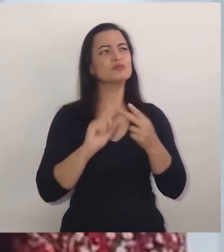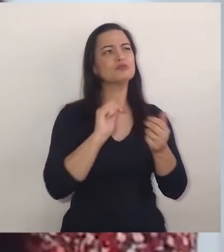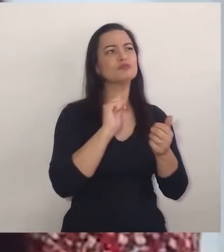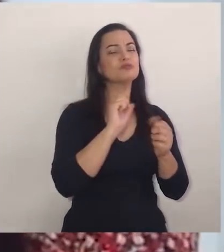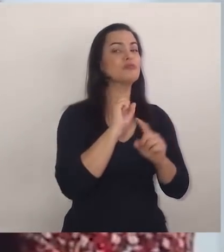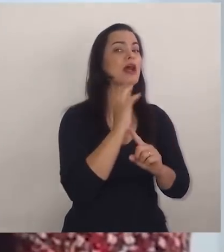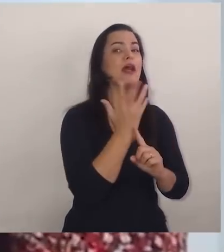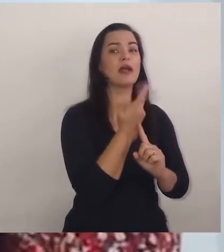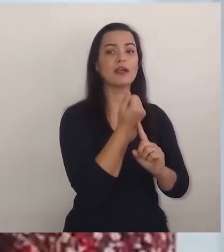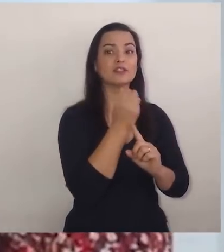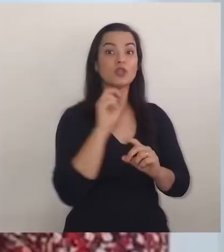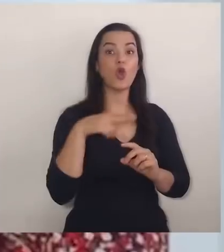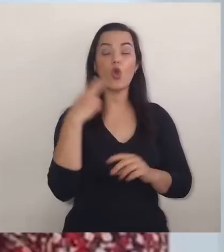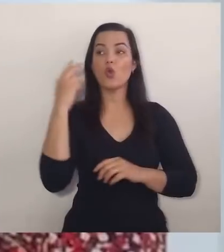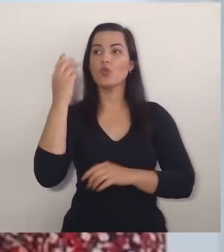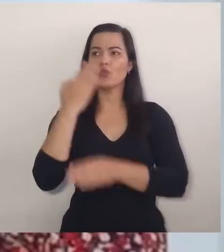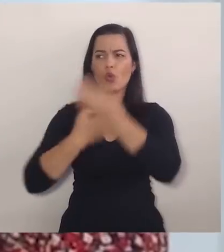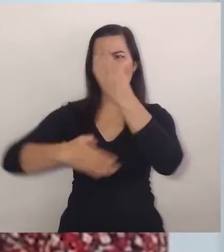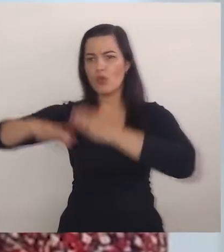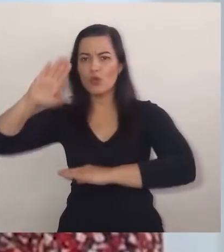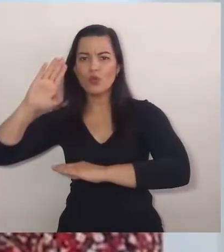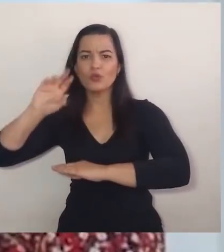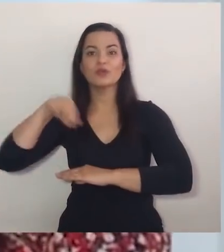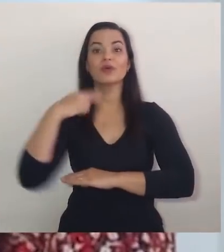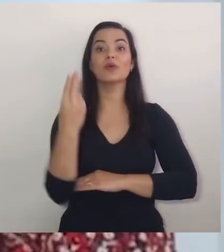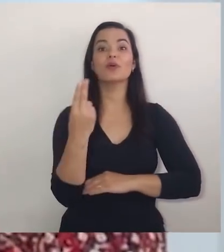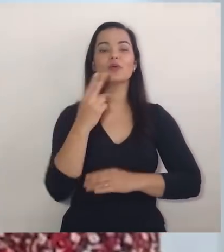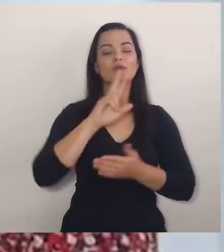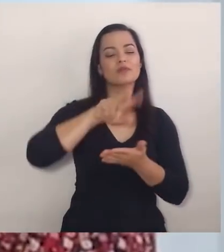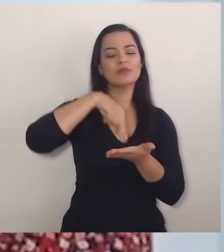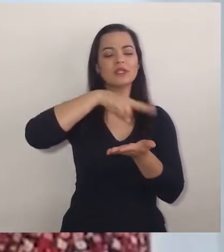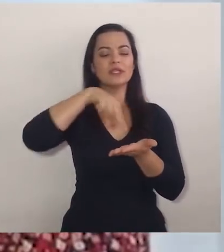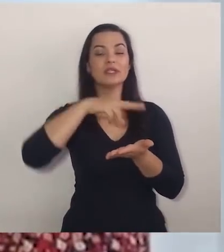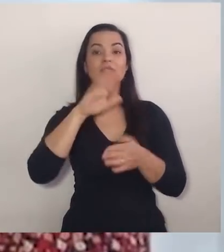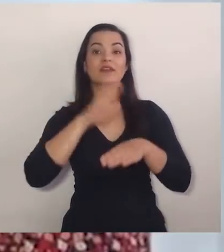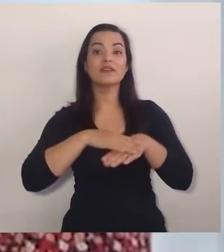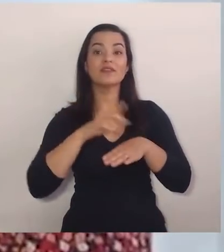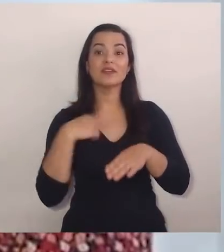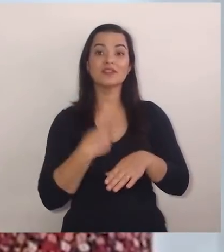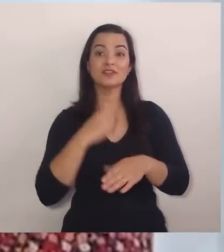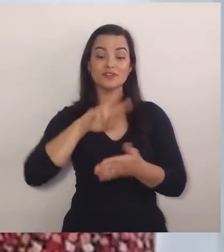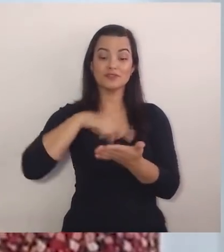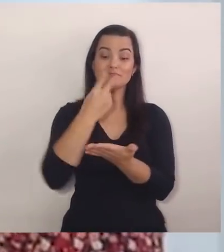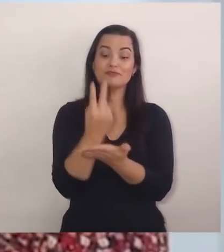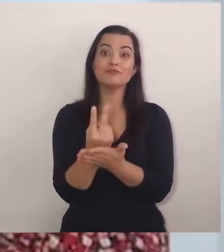luta, ou dança pode fazer com que a gente fique de cabeça para baixo?